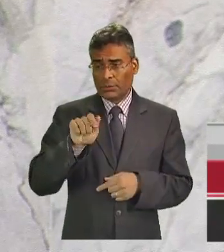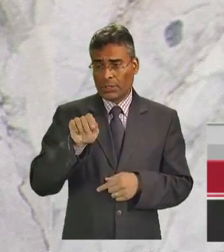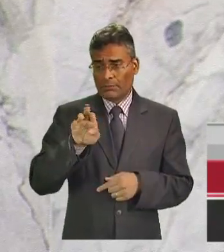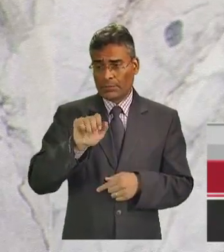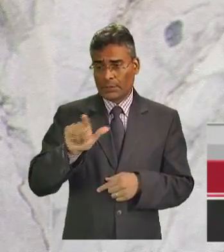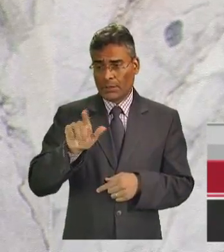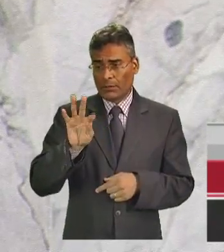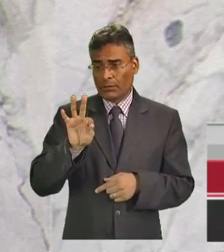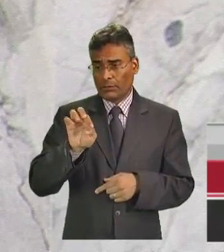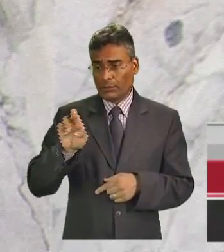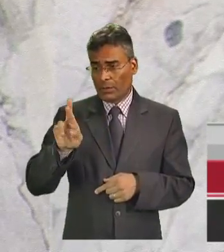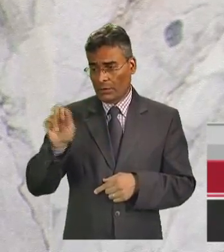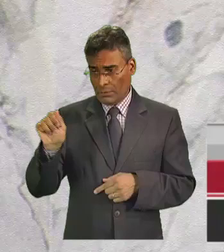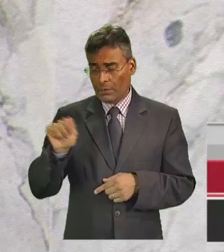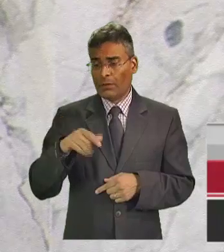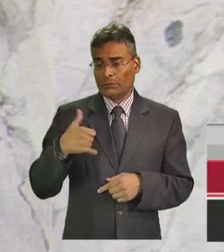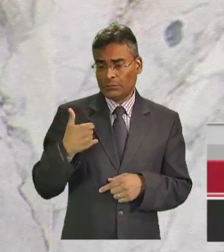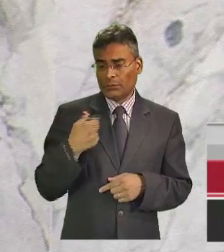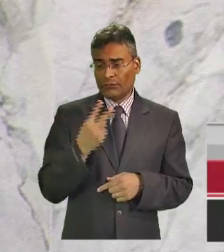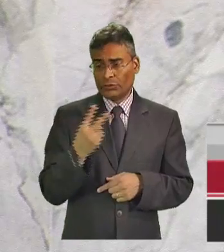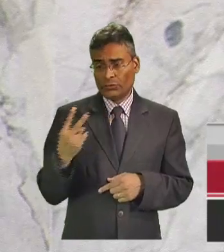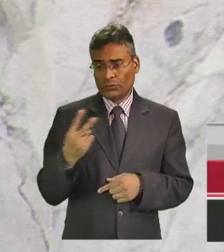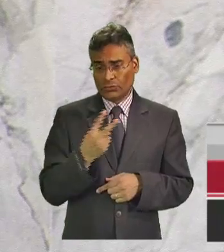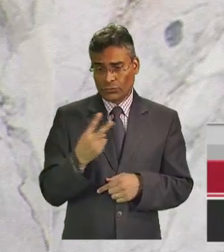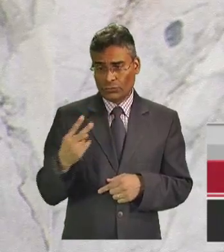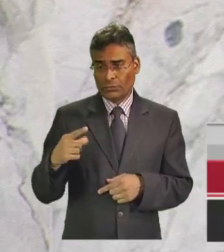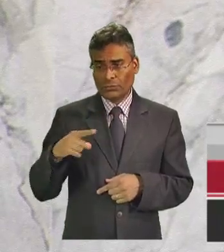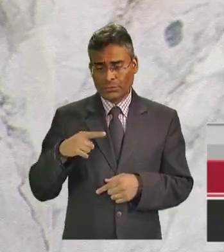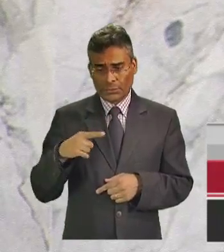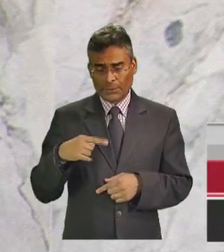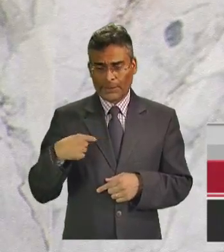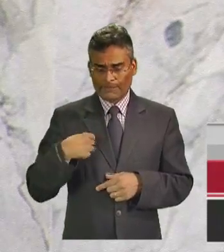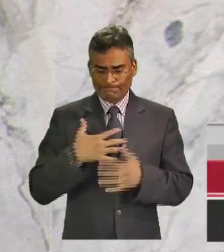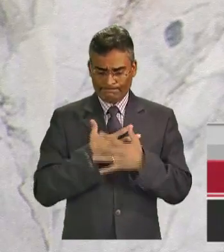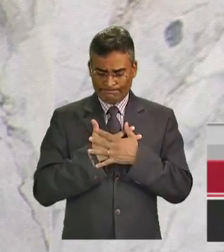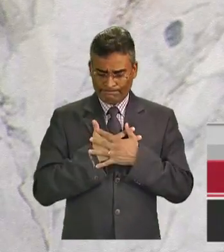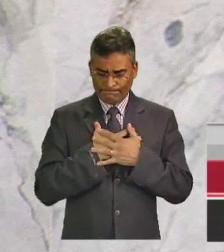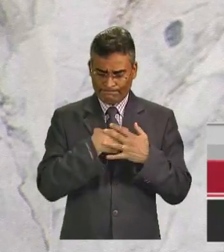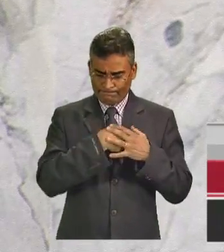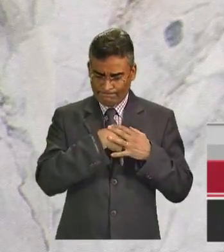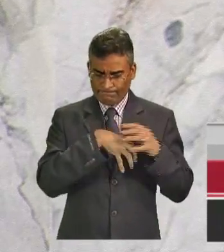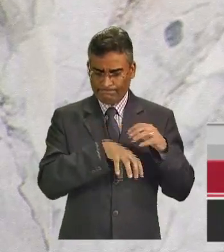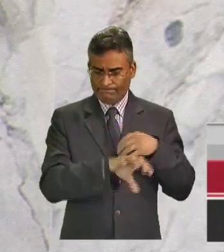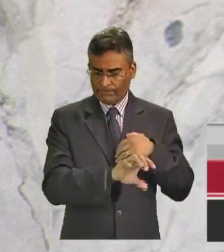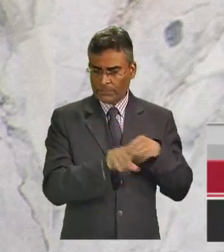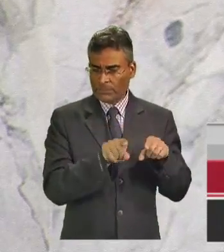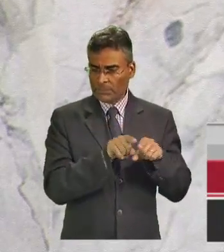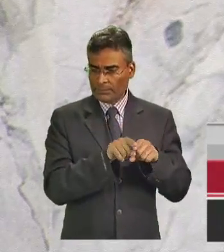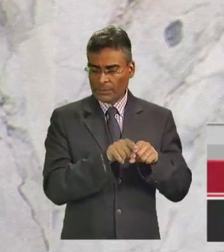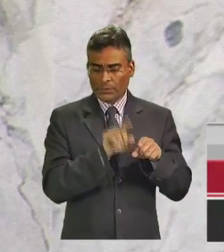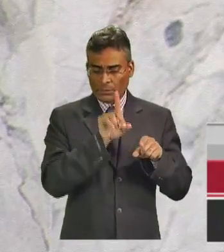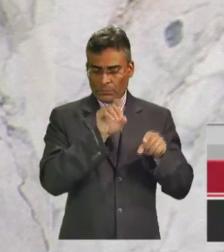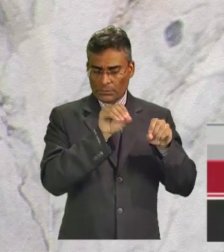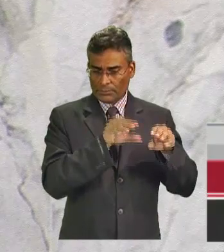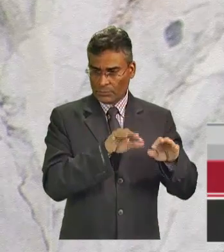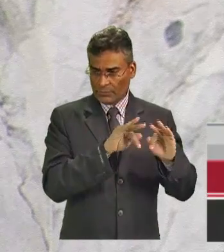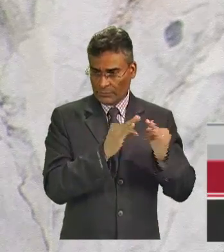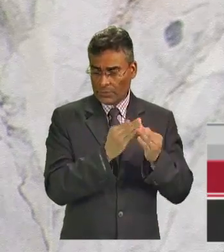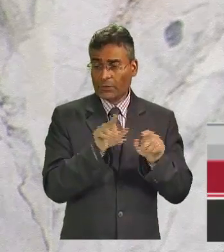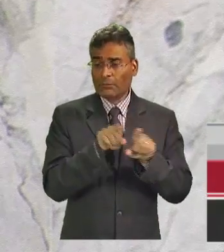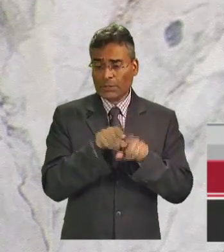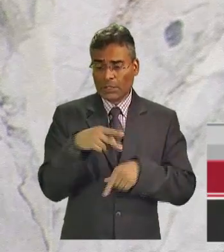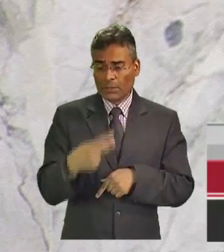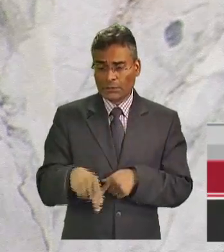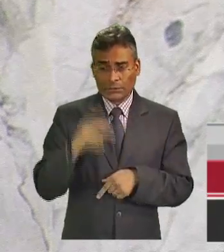Gabriel Terra, de 22 anos, a quem nós damos aqui os nossos sentimentos a toda a família. Também aqui em São Paulo, na